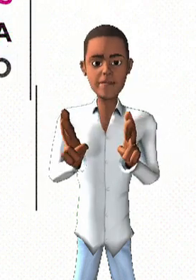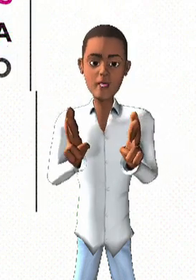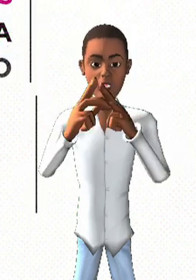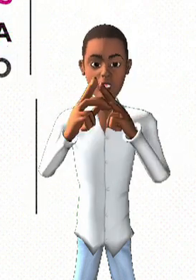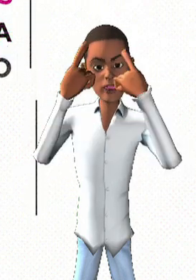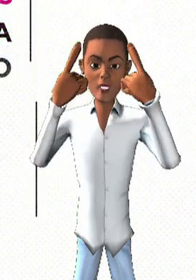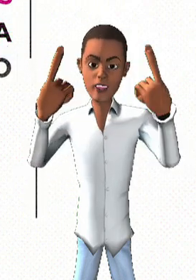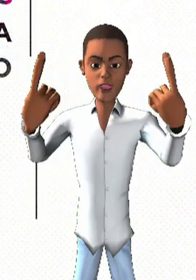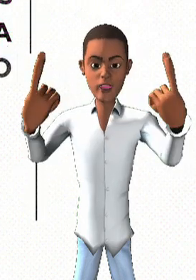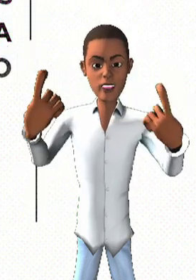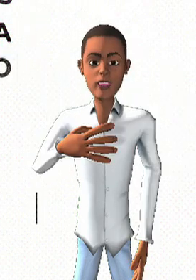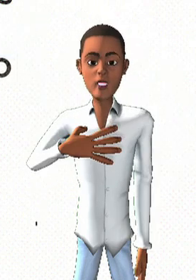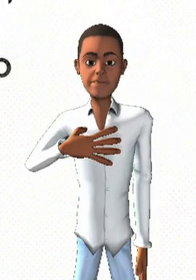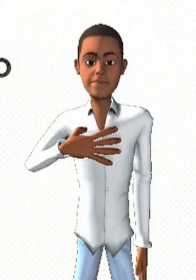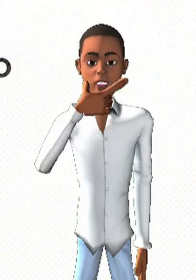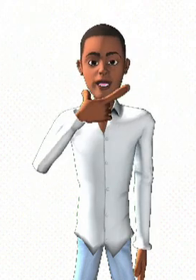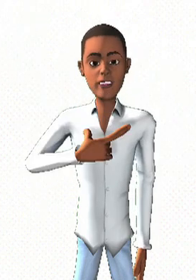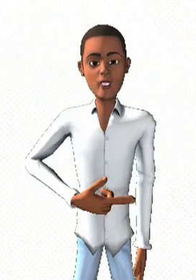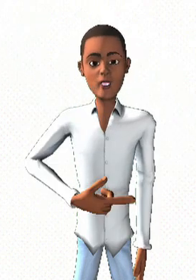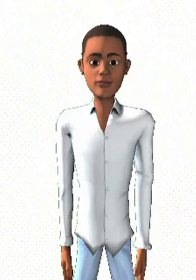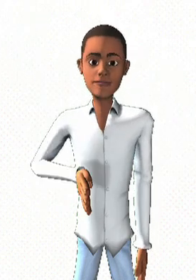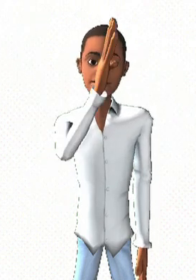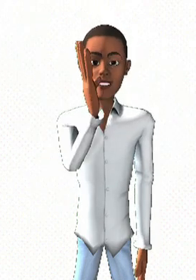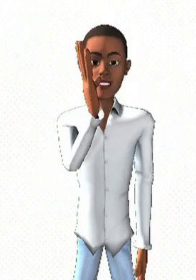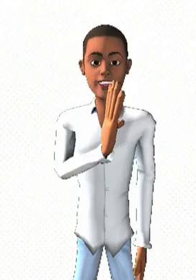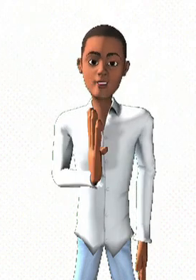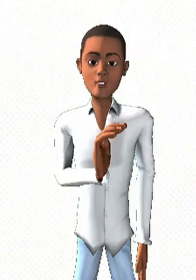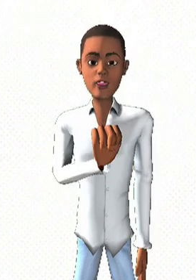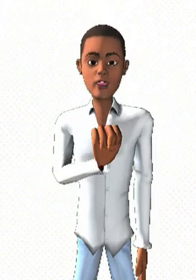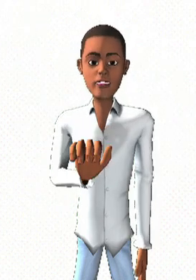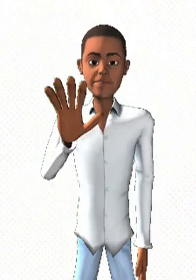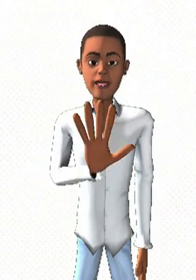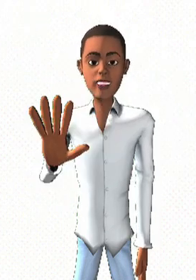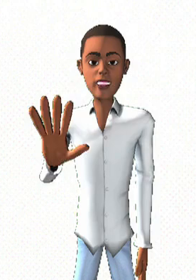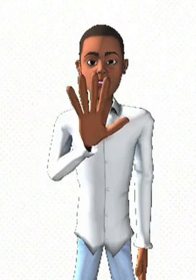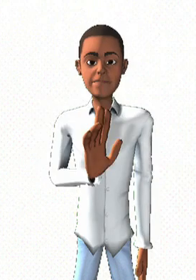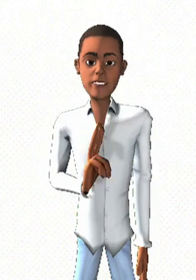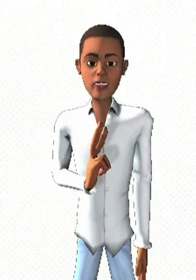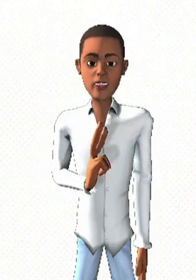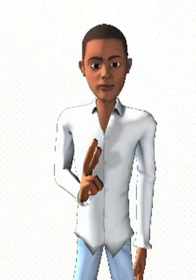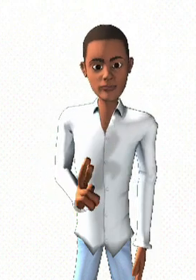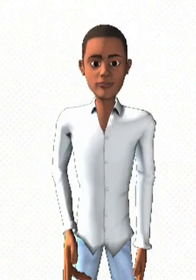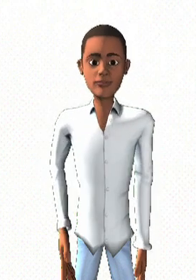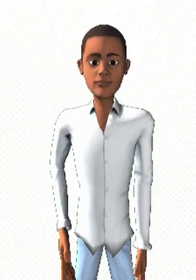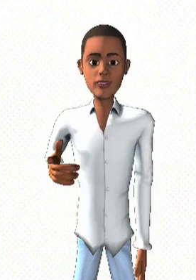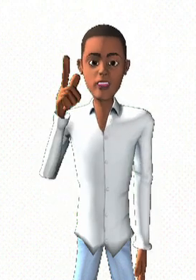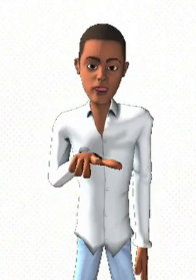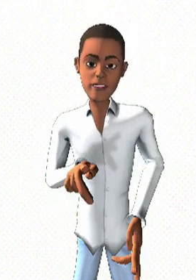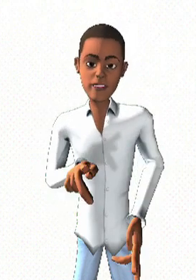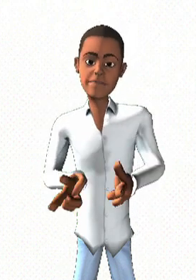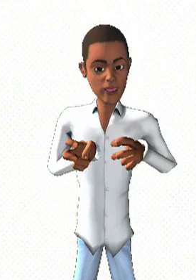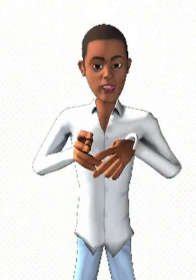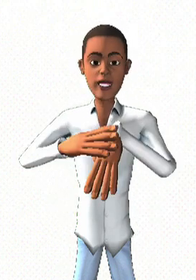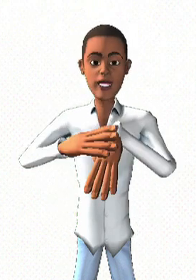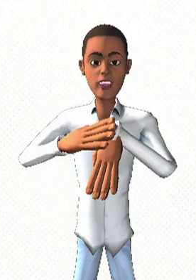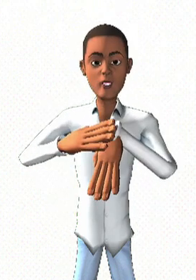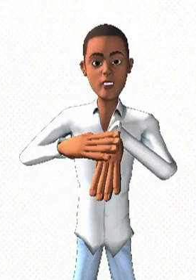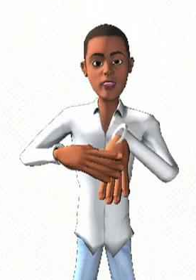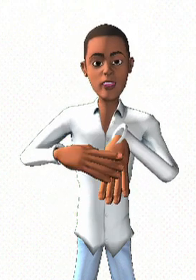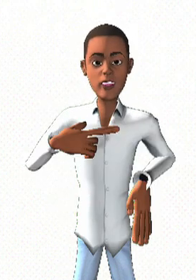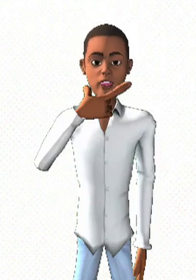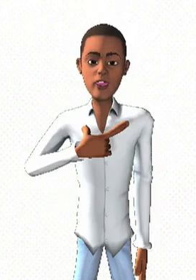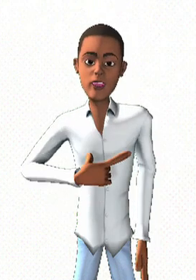relacionamentos, violência e comportamento. Com respostas de todas as regiões do Brasil, os resultados ajudaram a